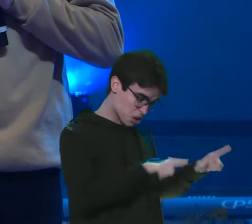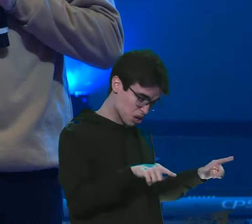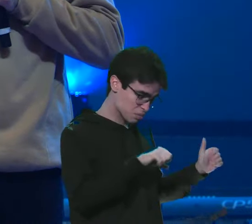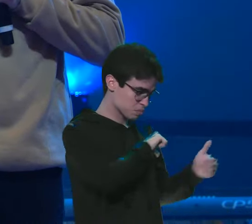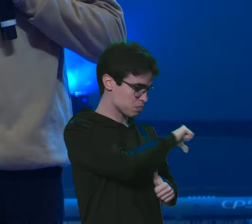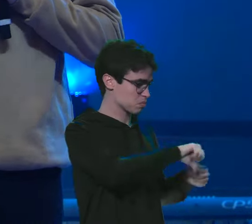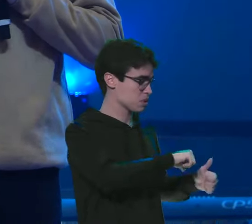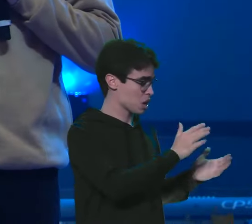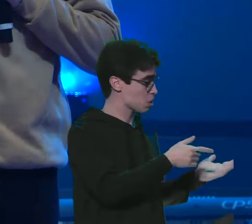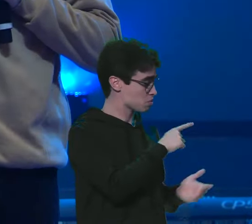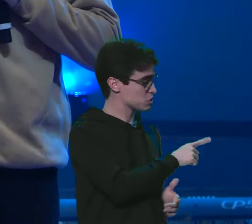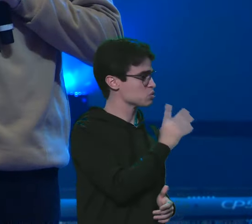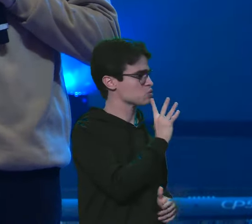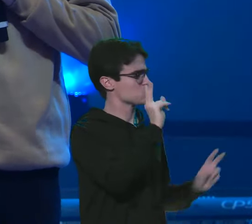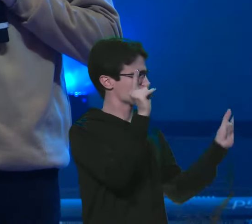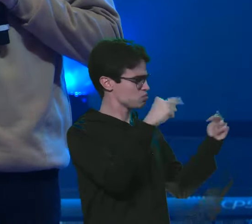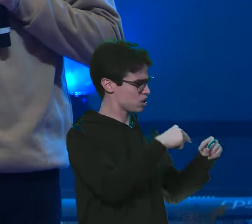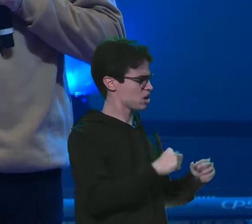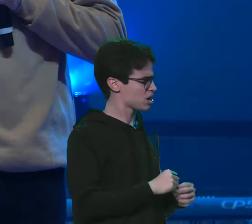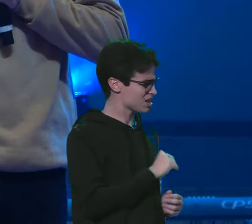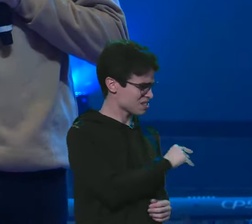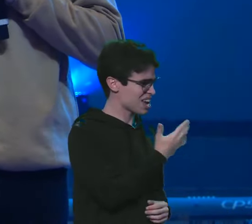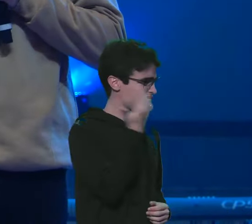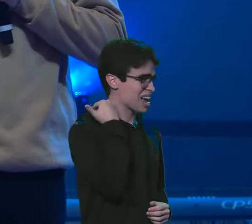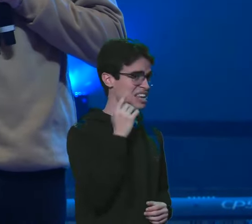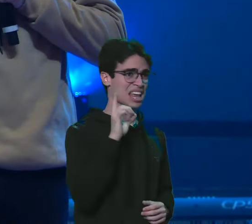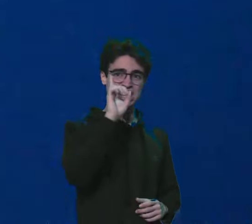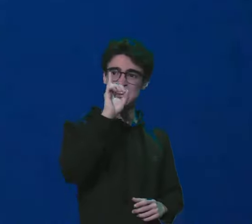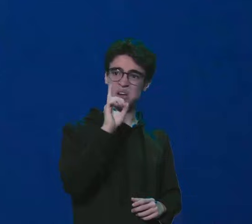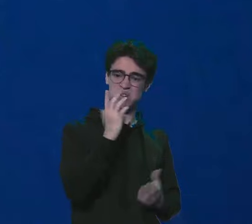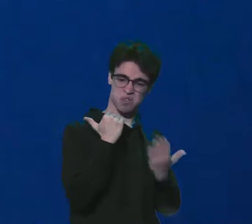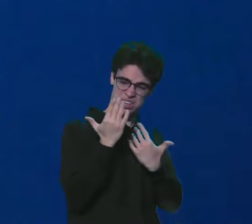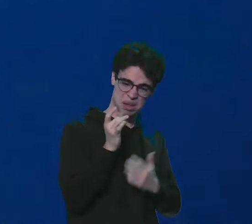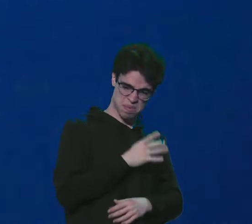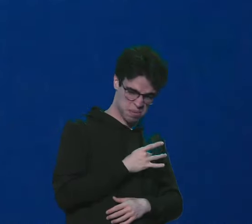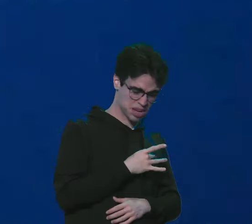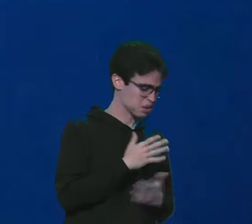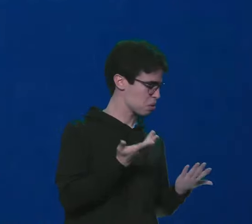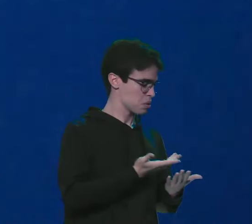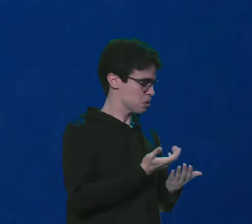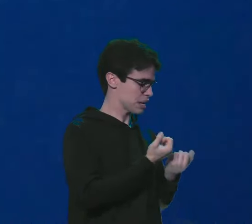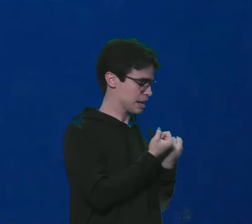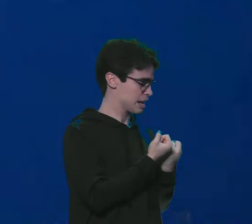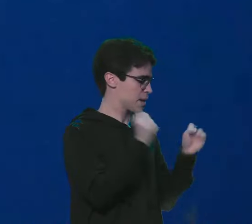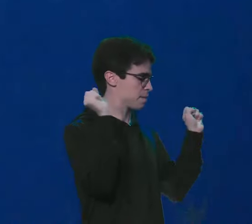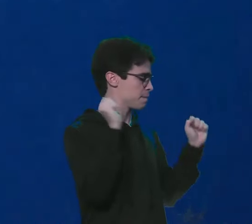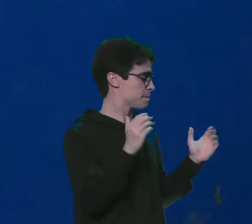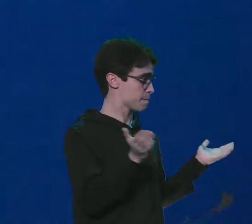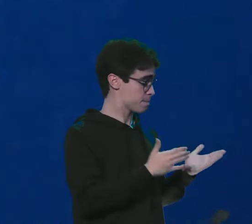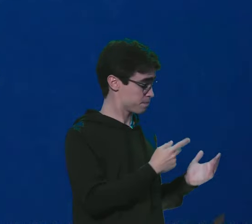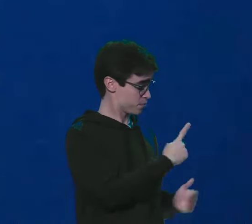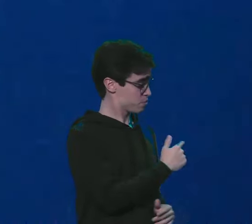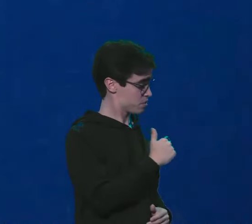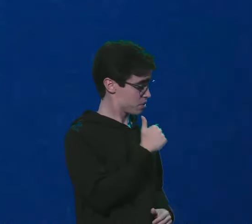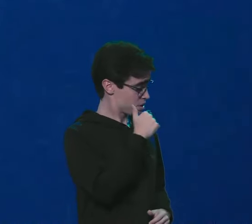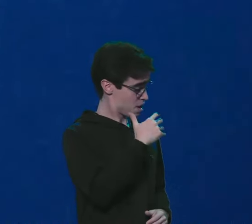é conhecida. Se antes você tinha medo de falar com Deus, hoje você não precisa mais ter medo, porque a tua fé te